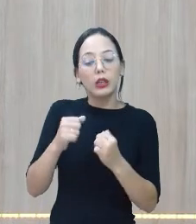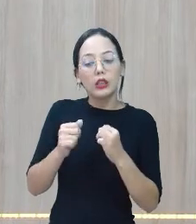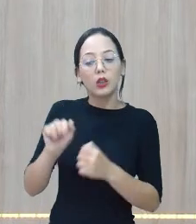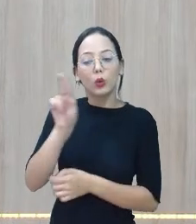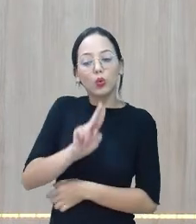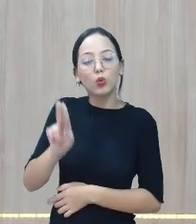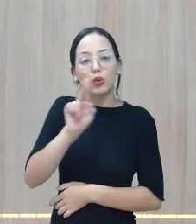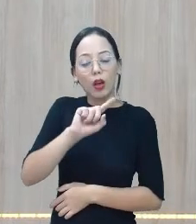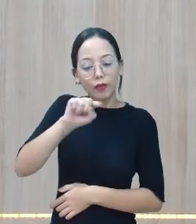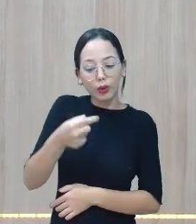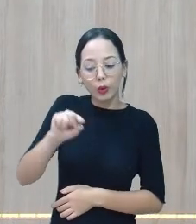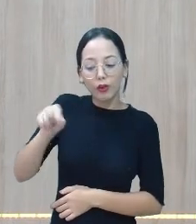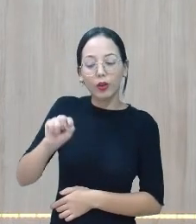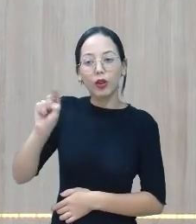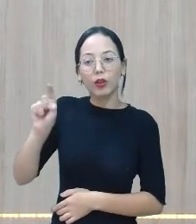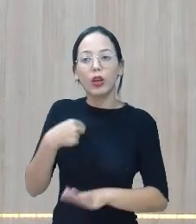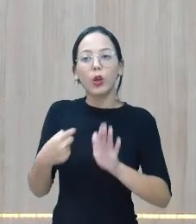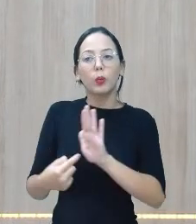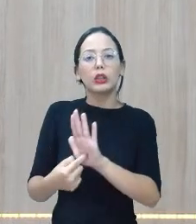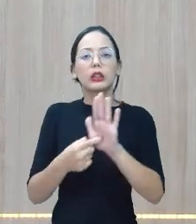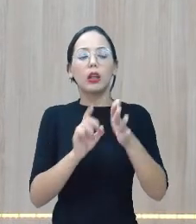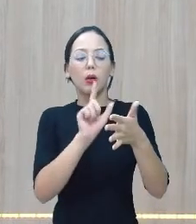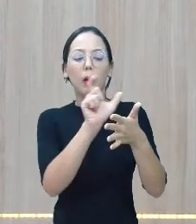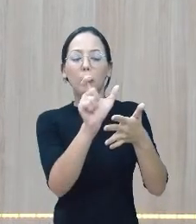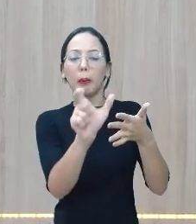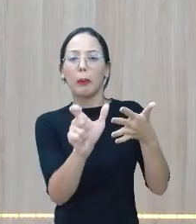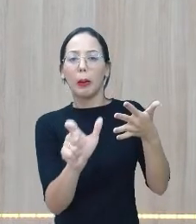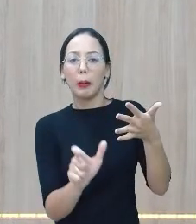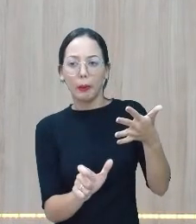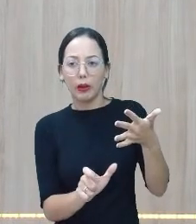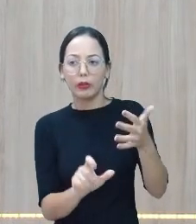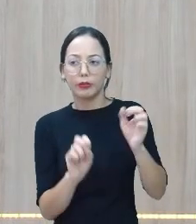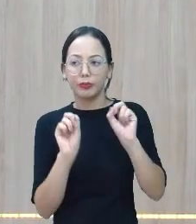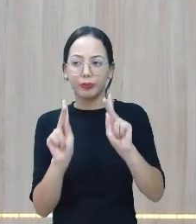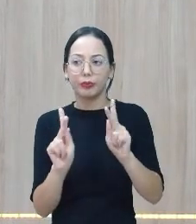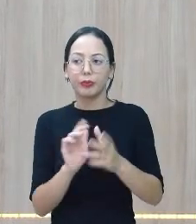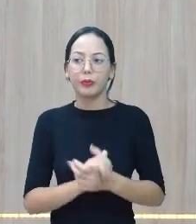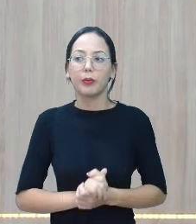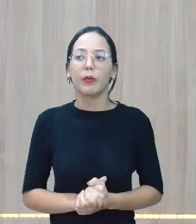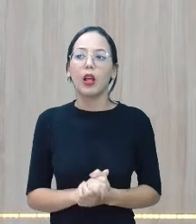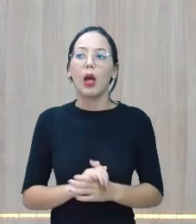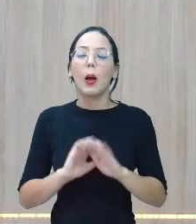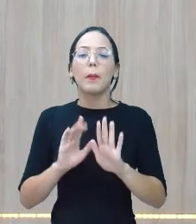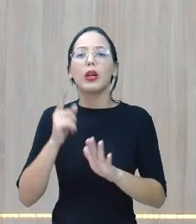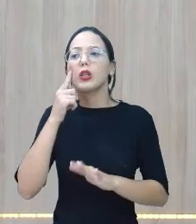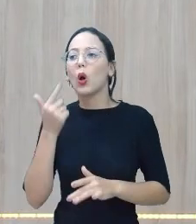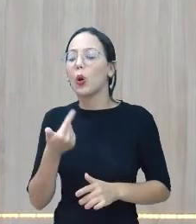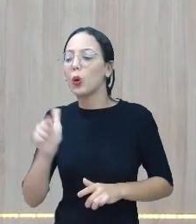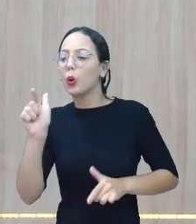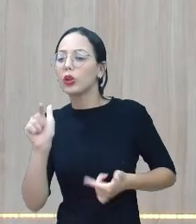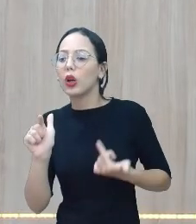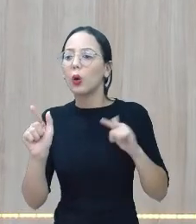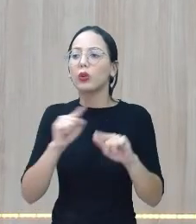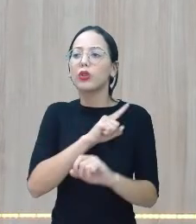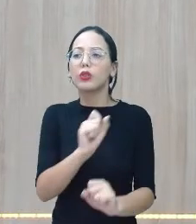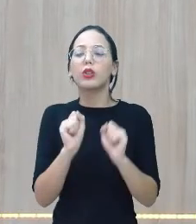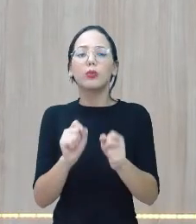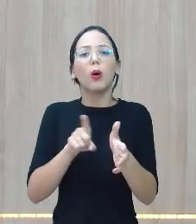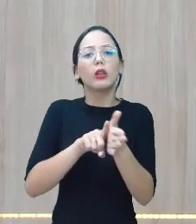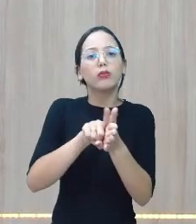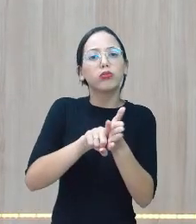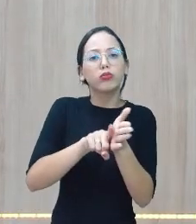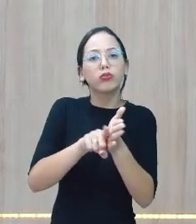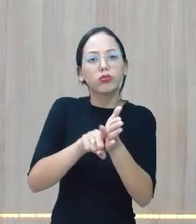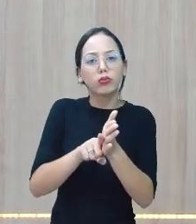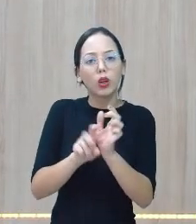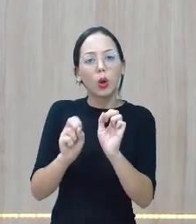vírgula. E apresentei para vocês apenas essas expressões. Só que existem outras que vocês podem pesquisar